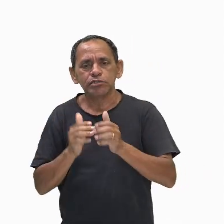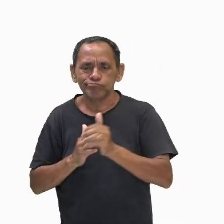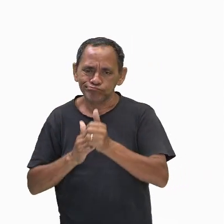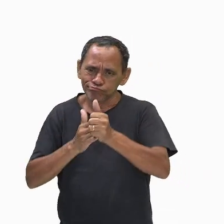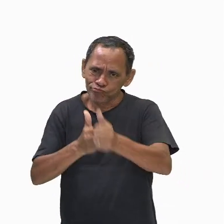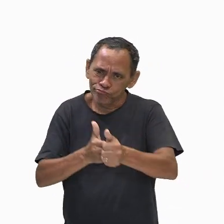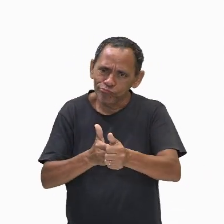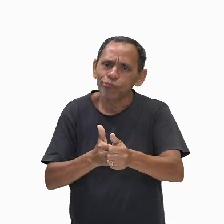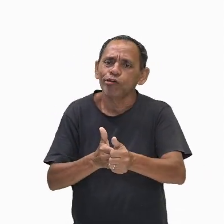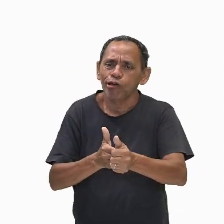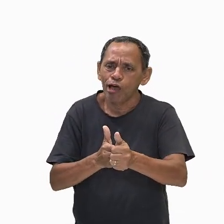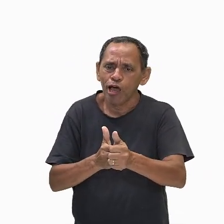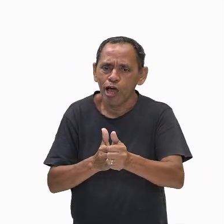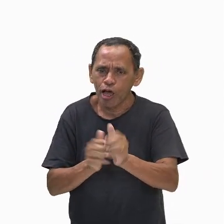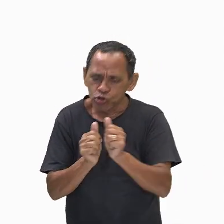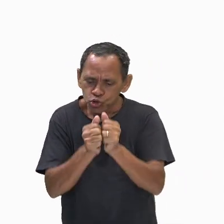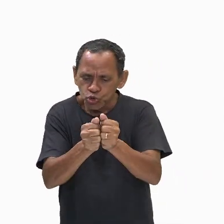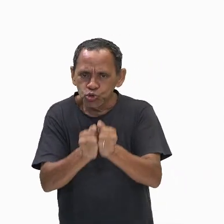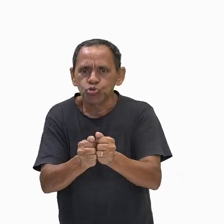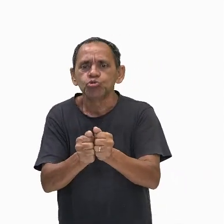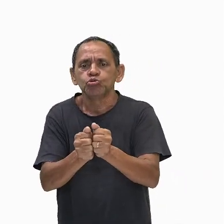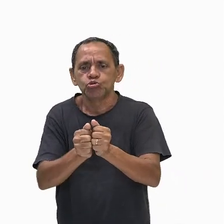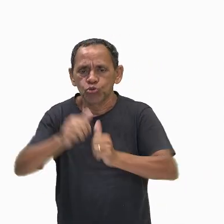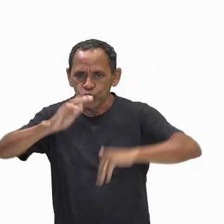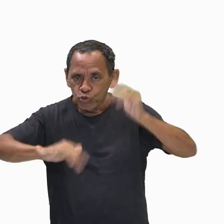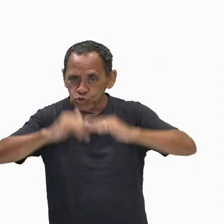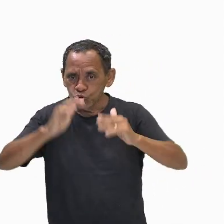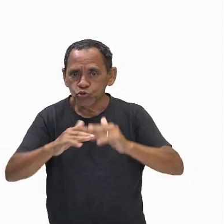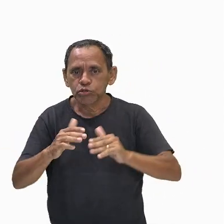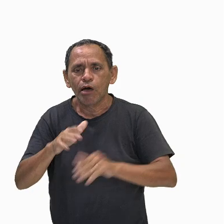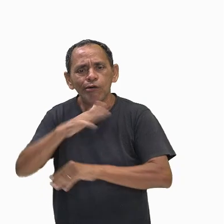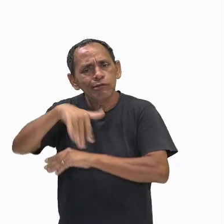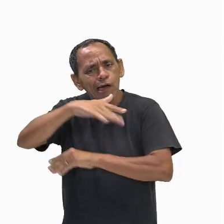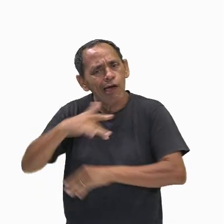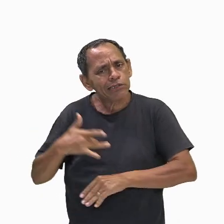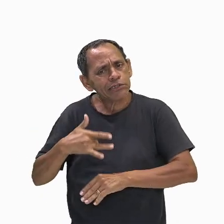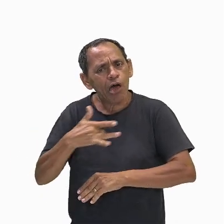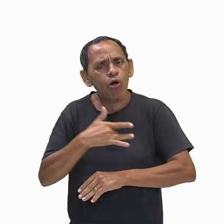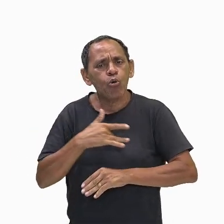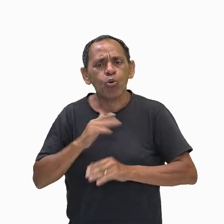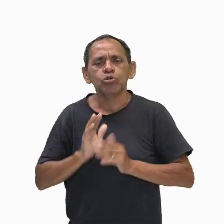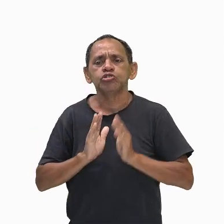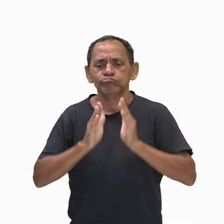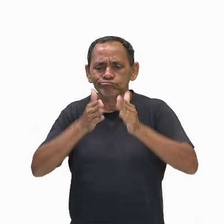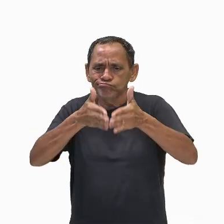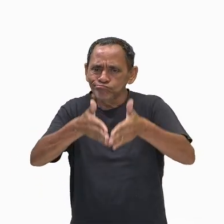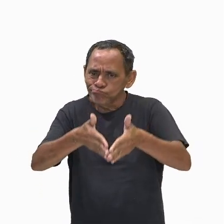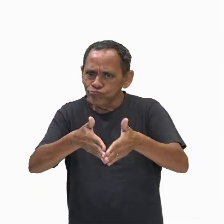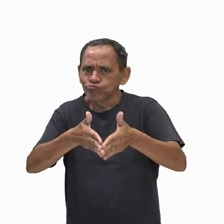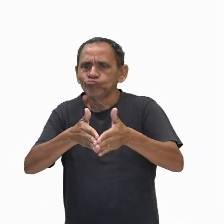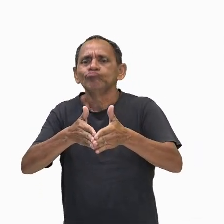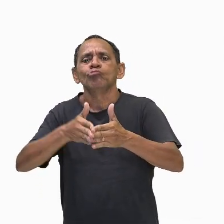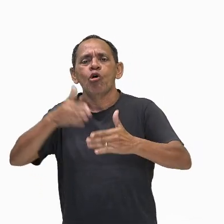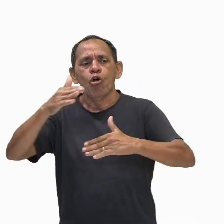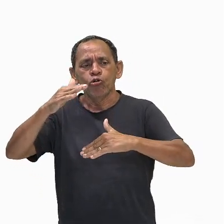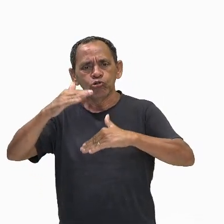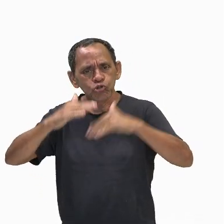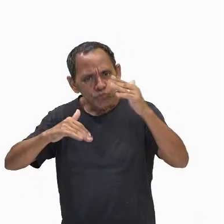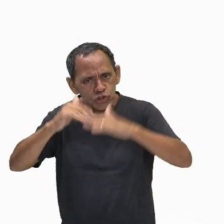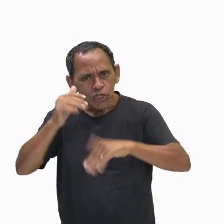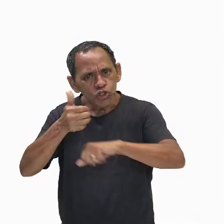com o médico, com o profissional da saúde, de preferência o especialista nisso, que é o obstetra. E para